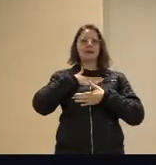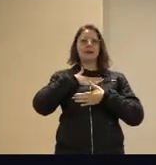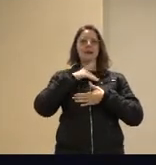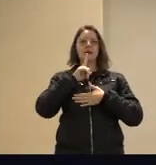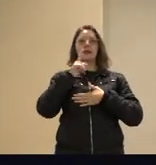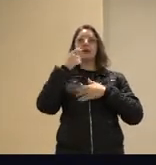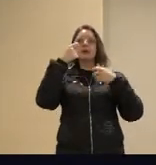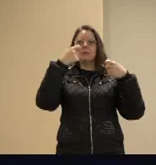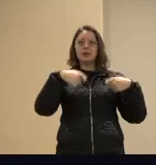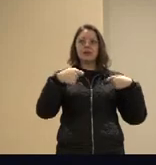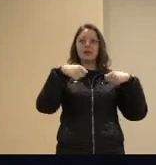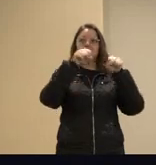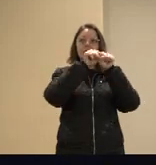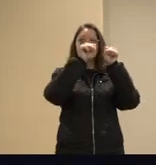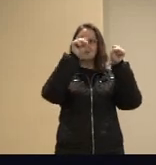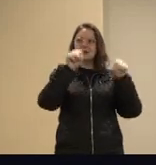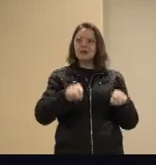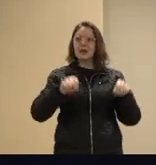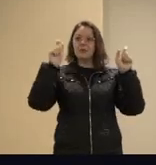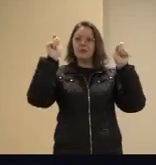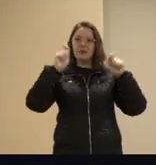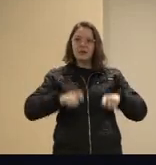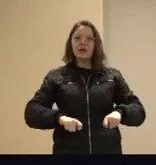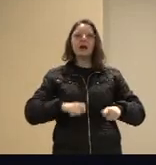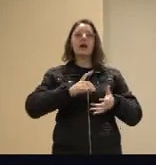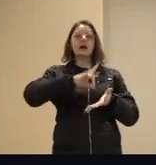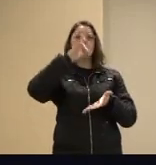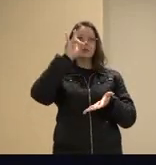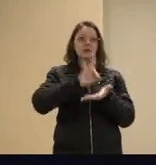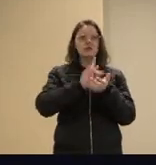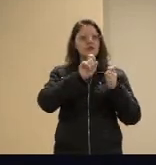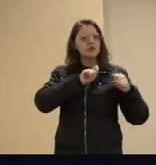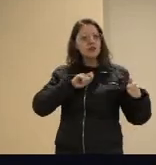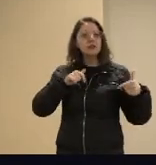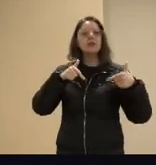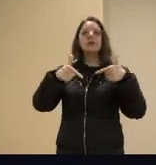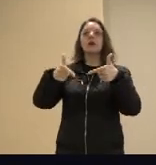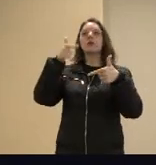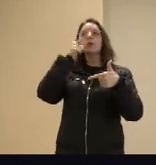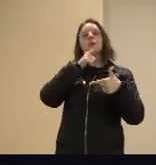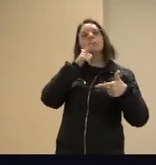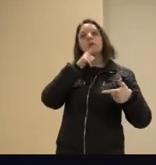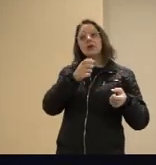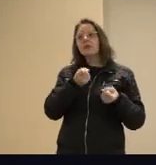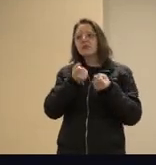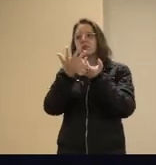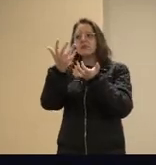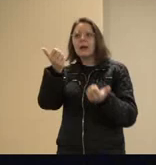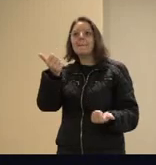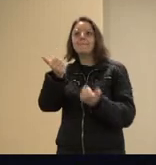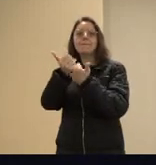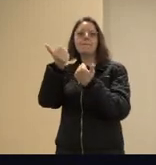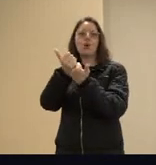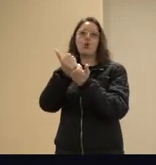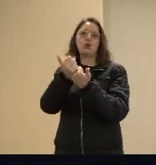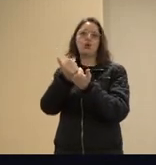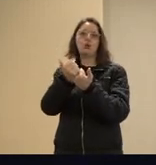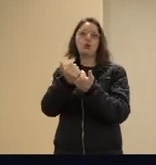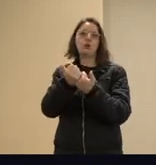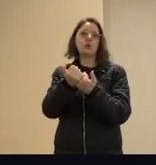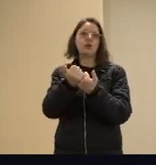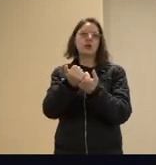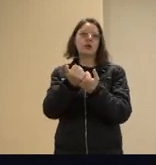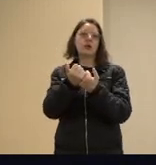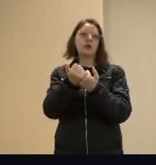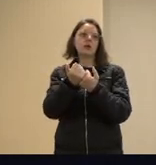precisa de um sistema eficaz, efetivo e eficiente que dê a retaguarda para ele. E uma das coisas que eu